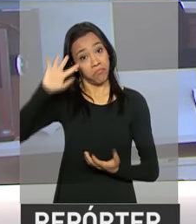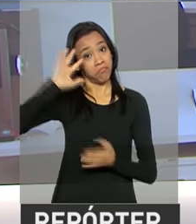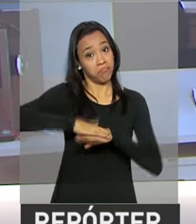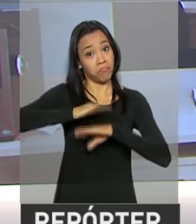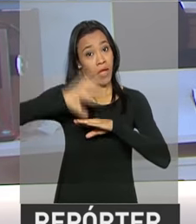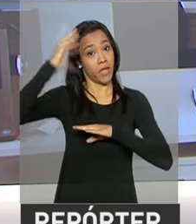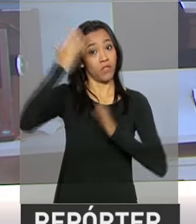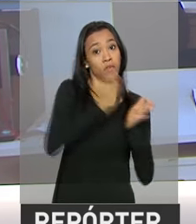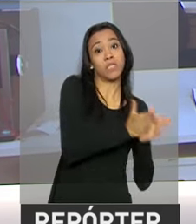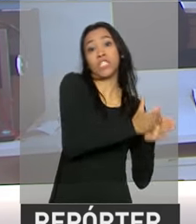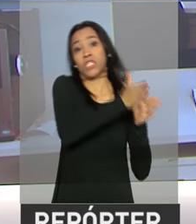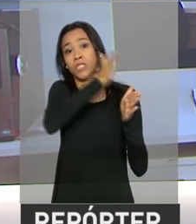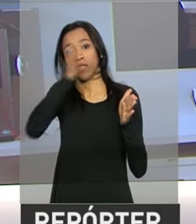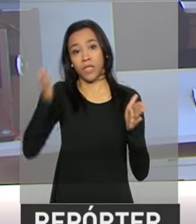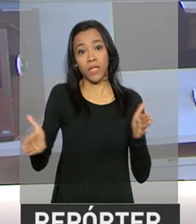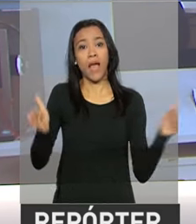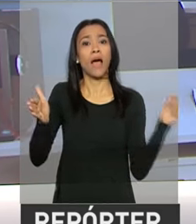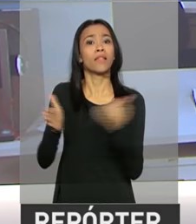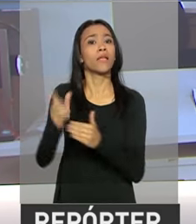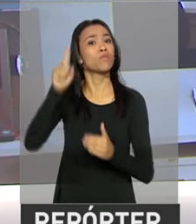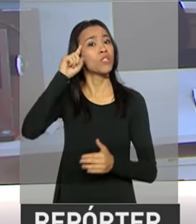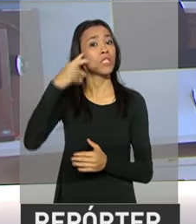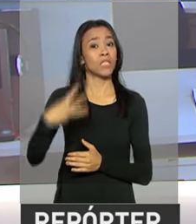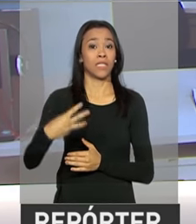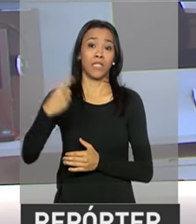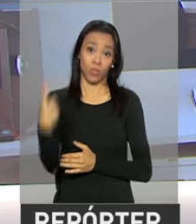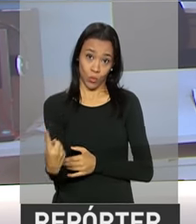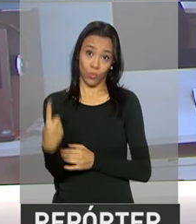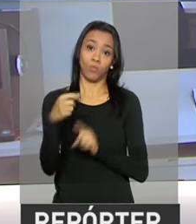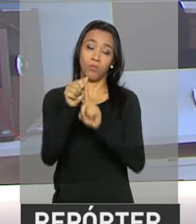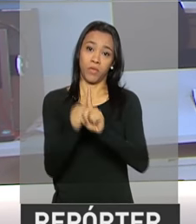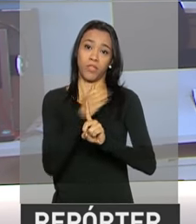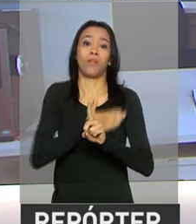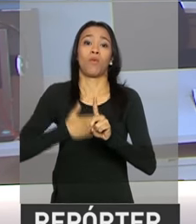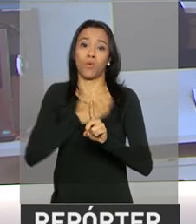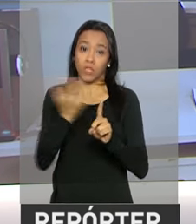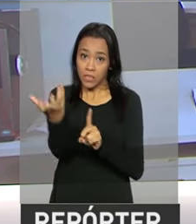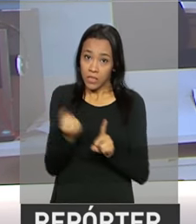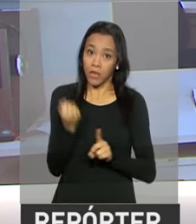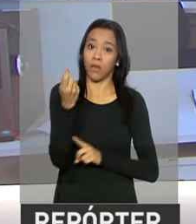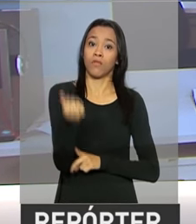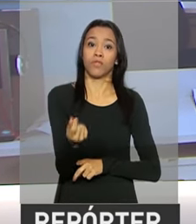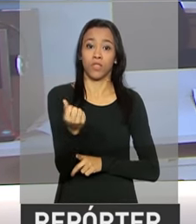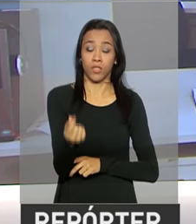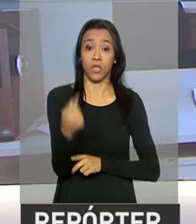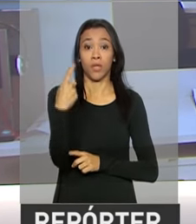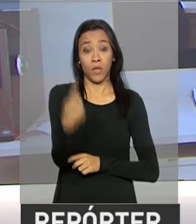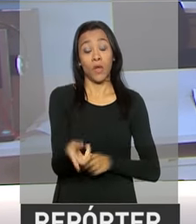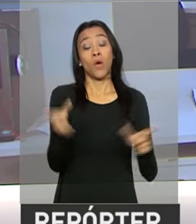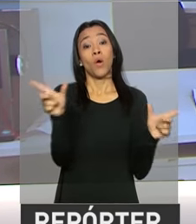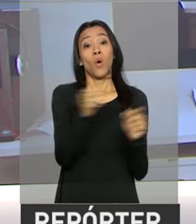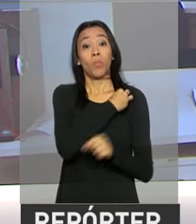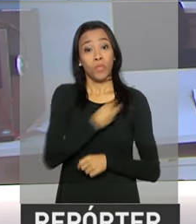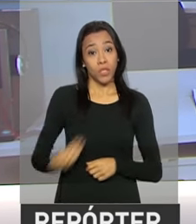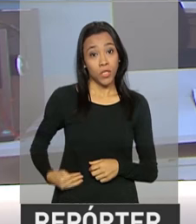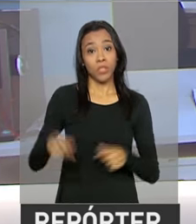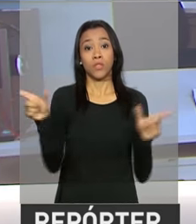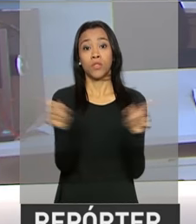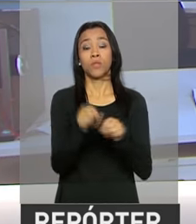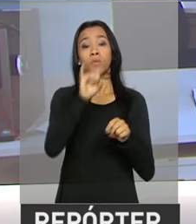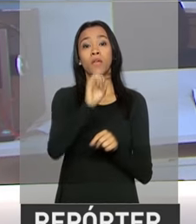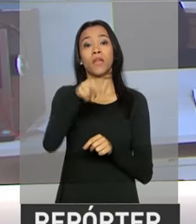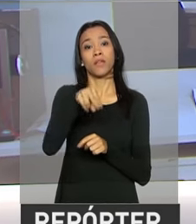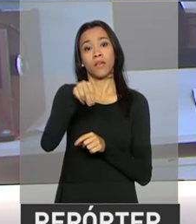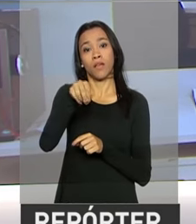28 de julho até o dia 31 de agosto. O ministro do Trabalho e da Previdência Social, Ronaldo Nogueira, disse que a medida é